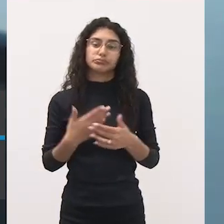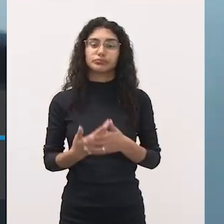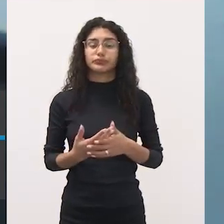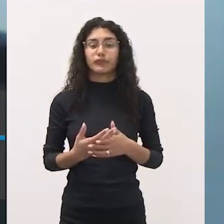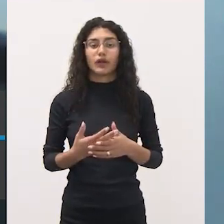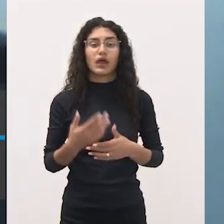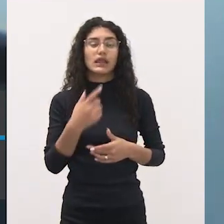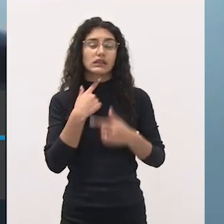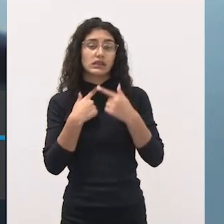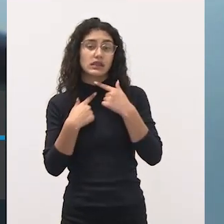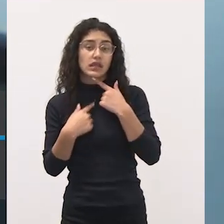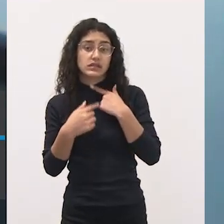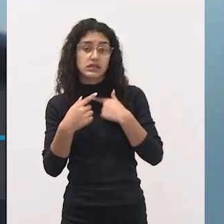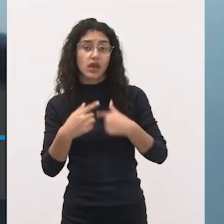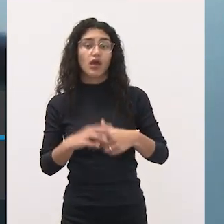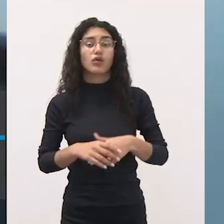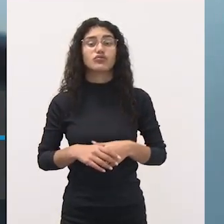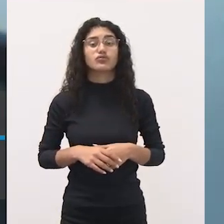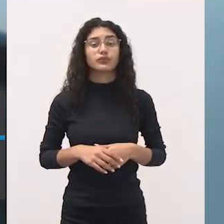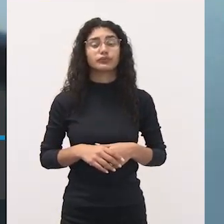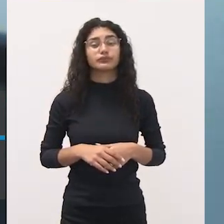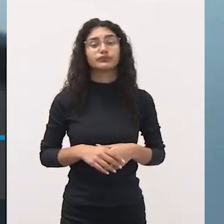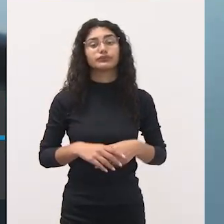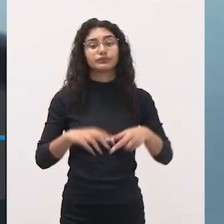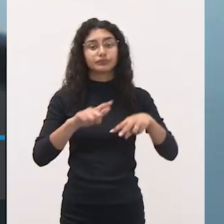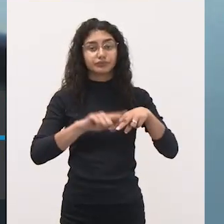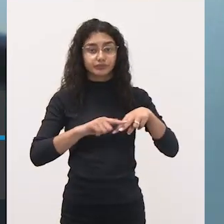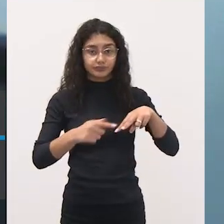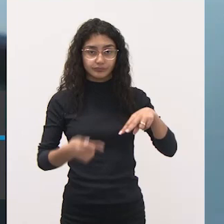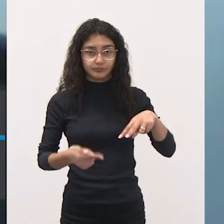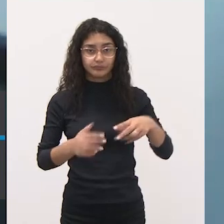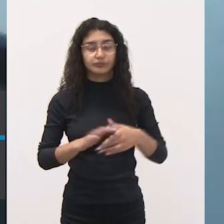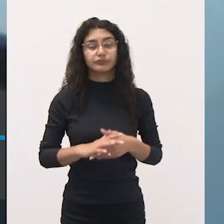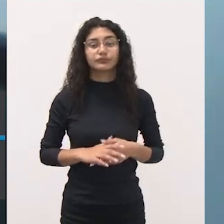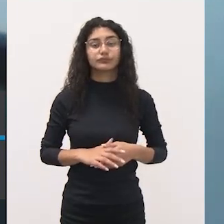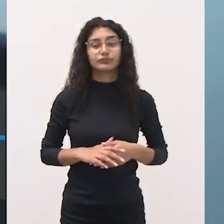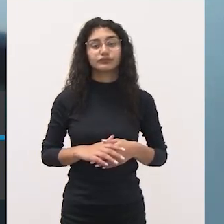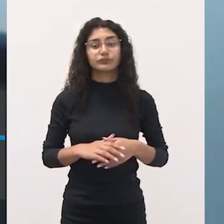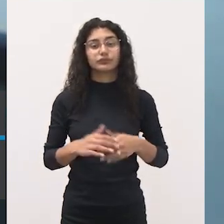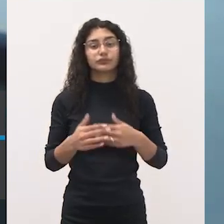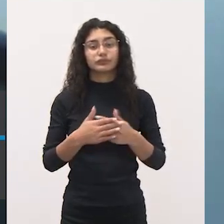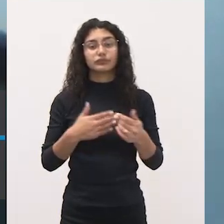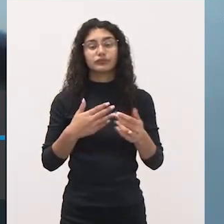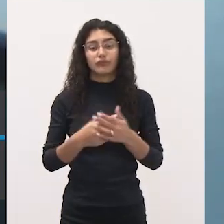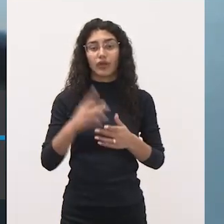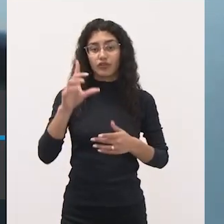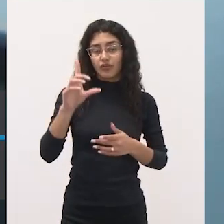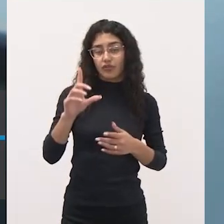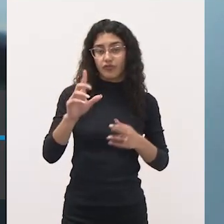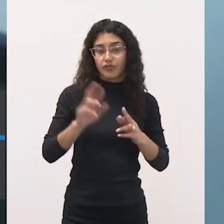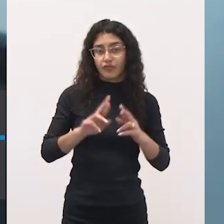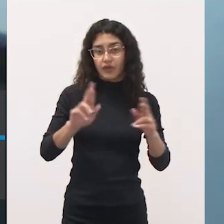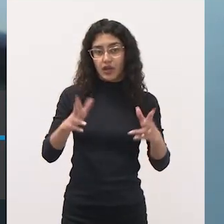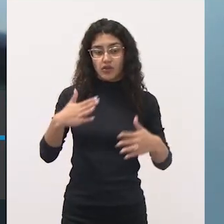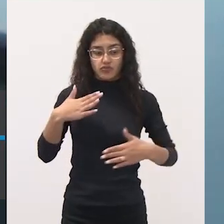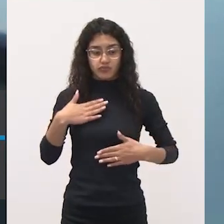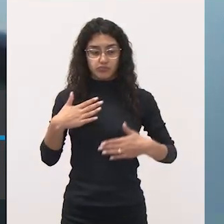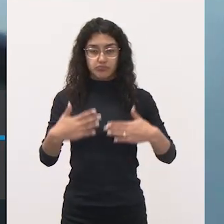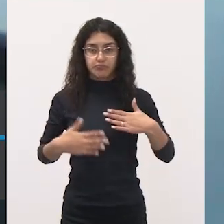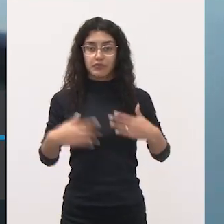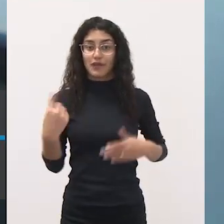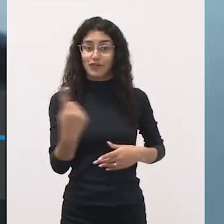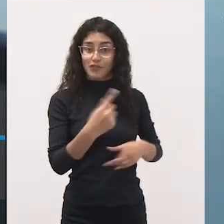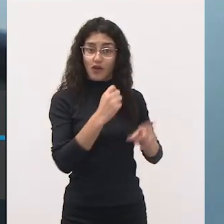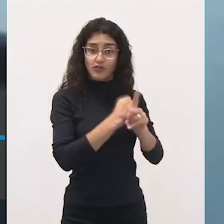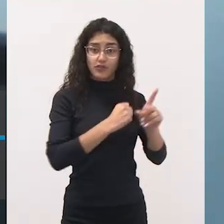orientações sexuais, independente do seu gênero, independente das suas diversidades corporais. E nós, a sociedade,